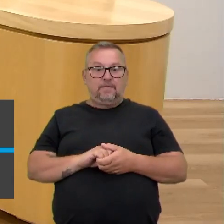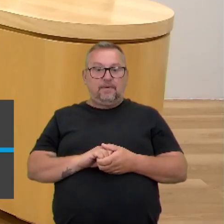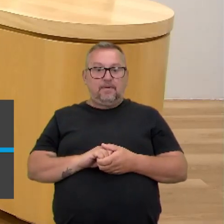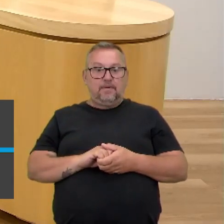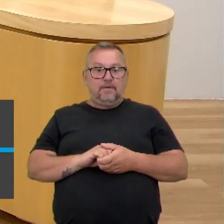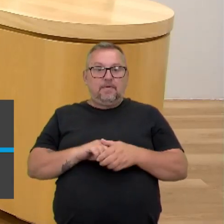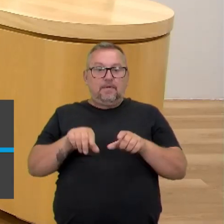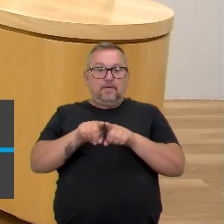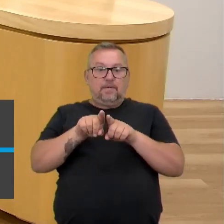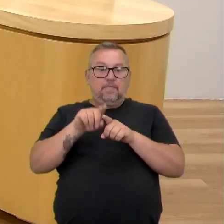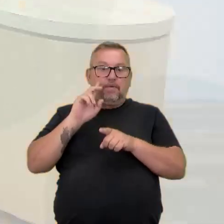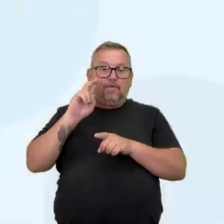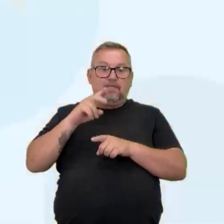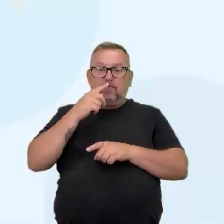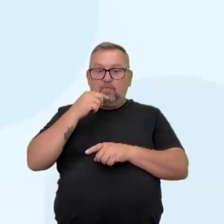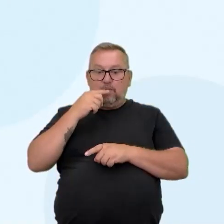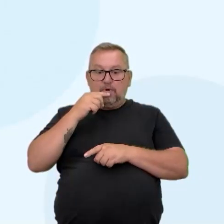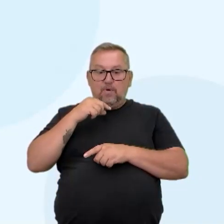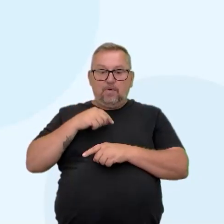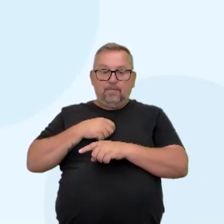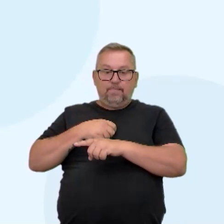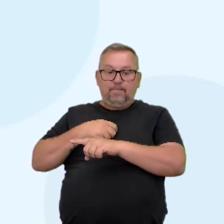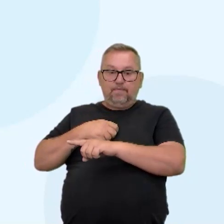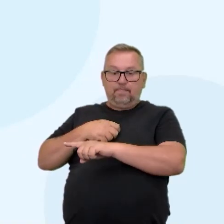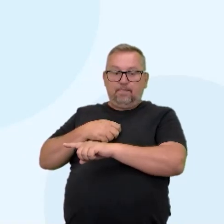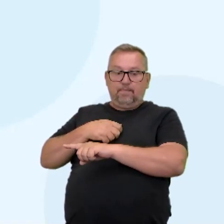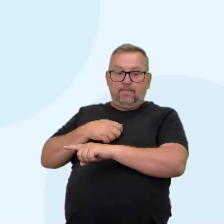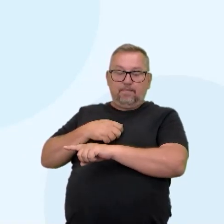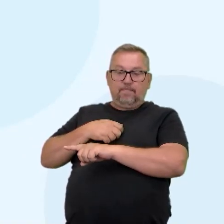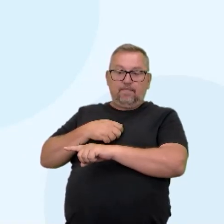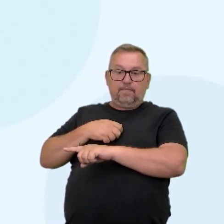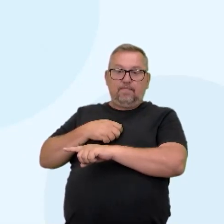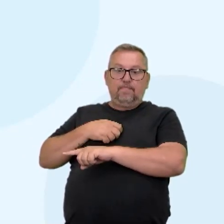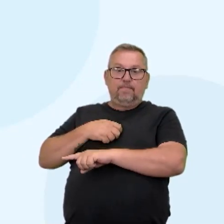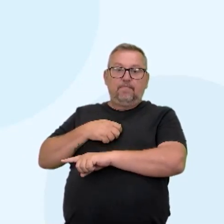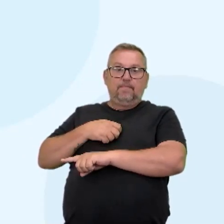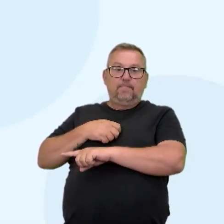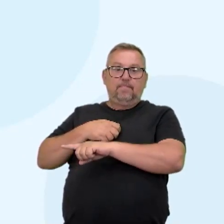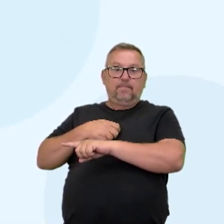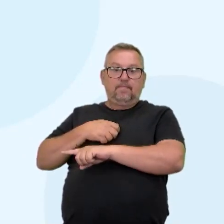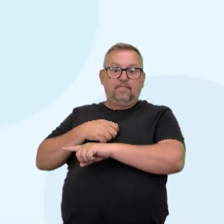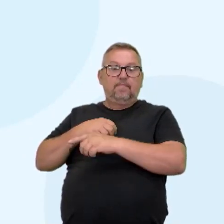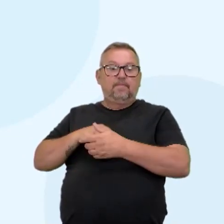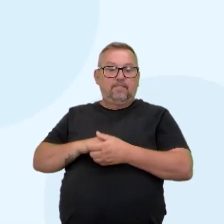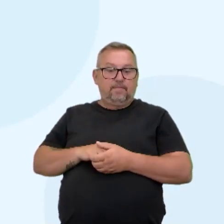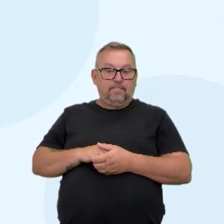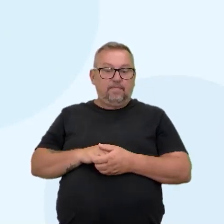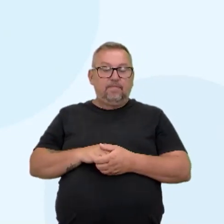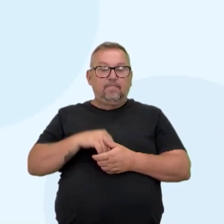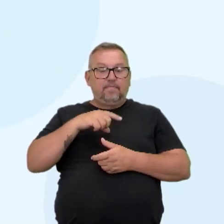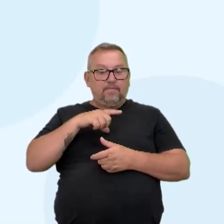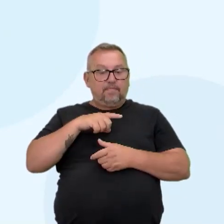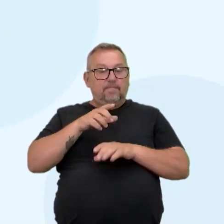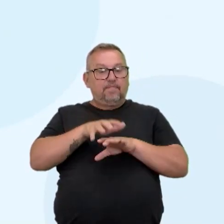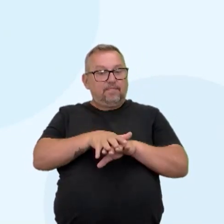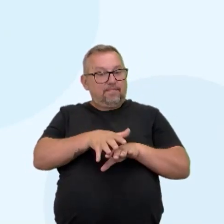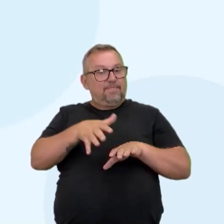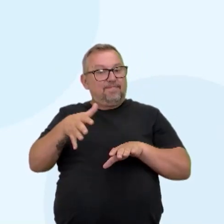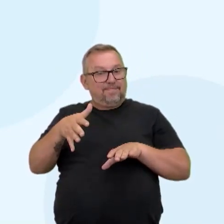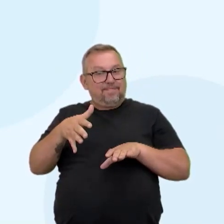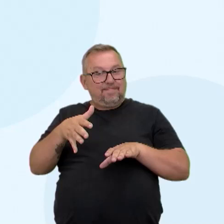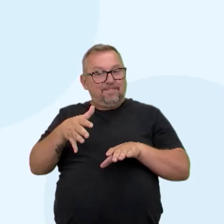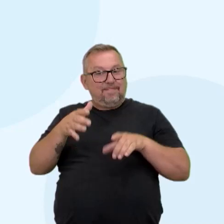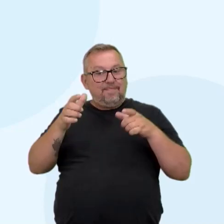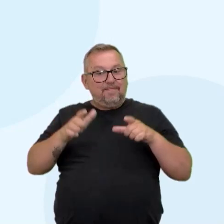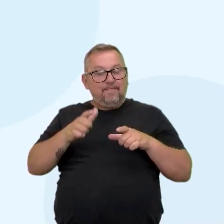periferias. E, em vermelho, as áreas de ocupação irregular que se relacionam com aquele processo de exclusão, onde